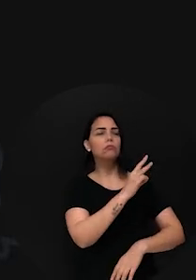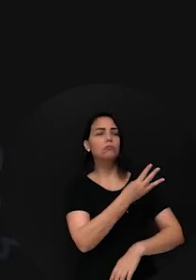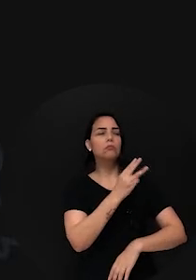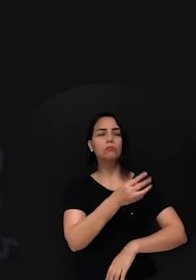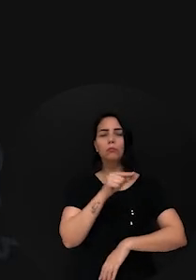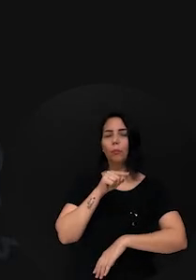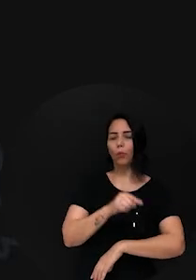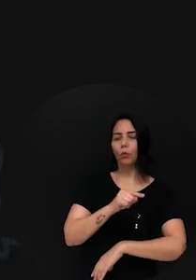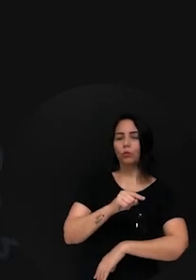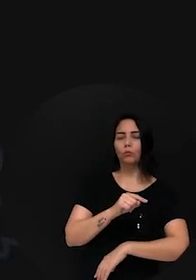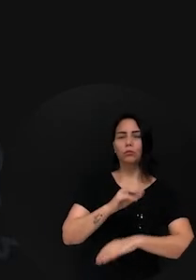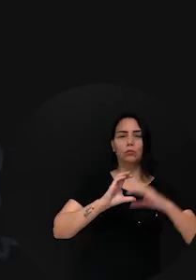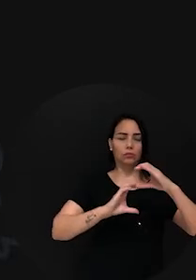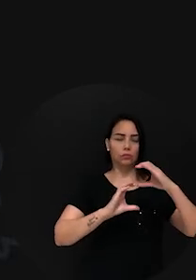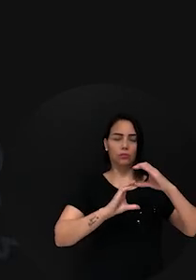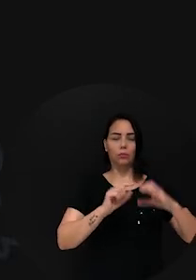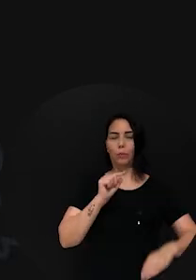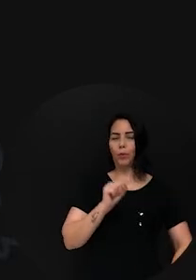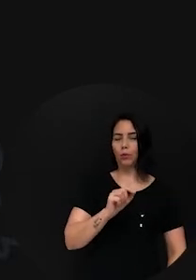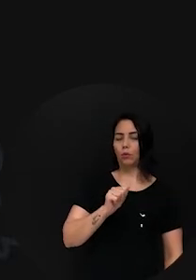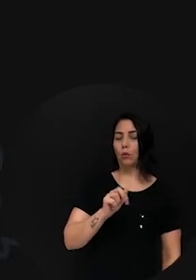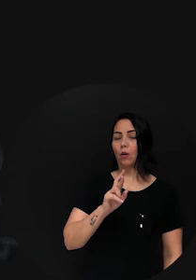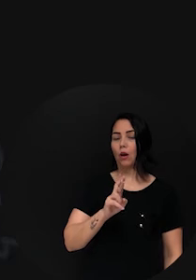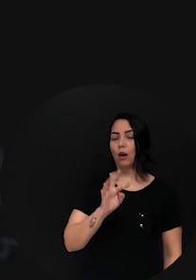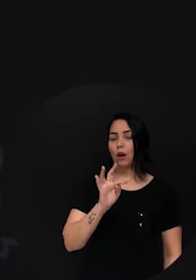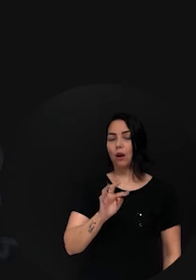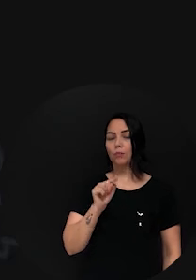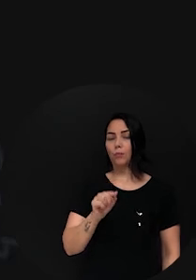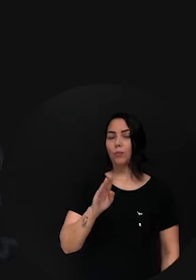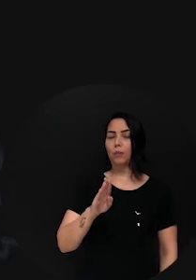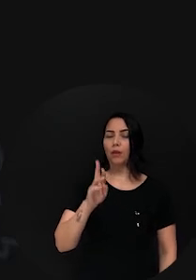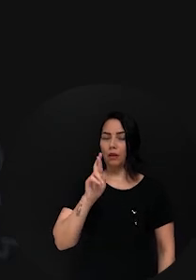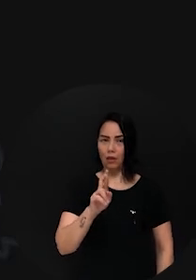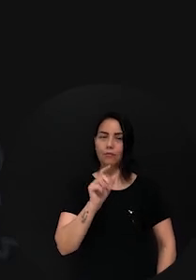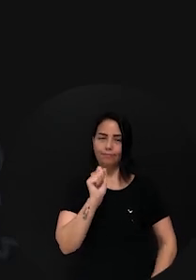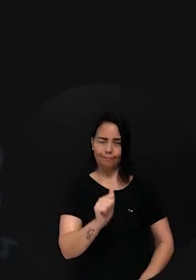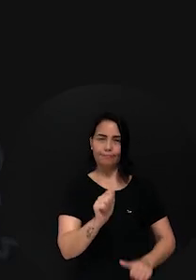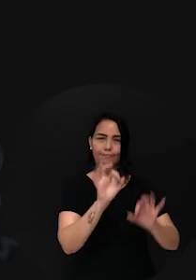scar.art.br, ok? No site da SCAR está a ficha.